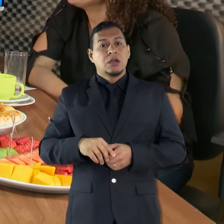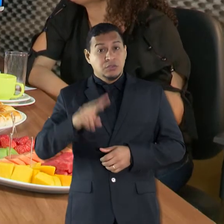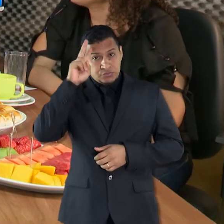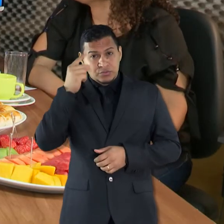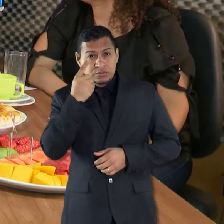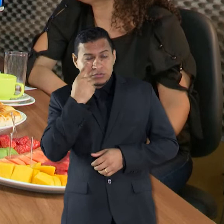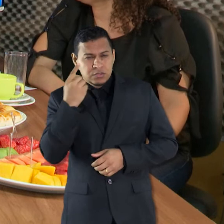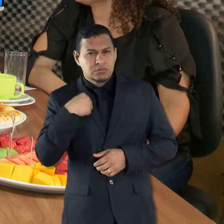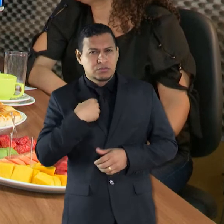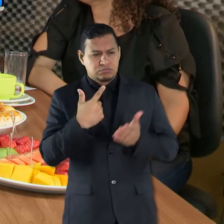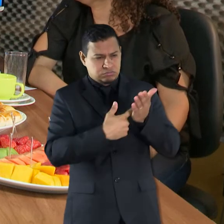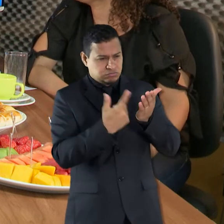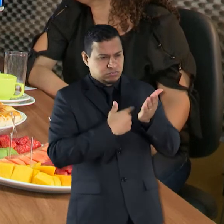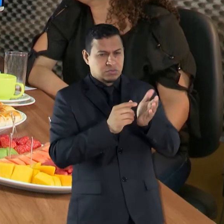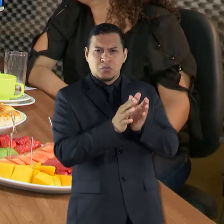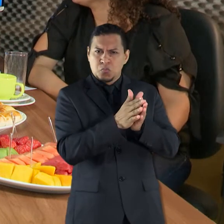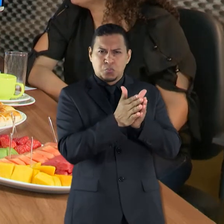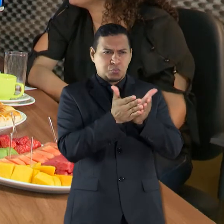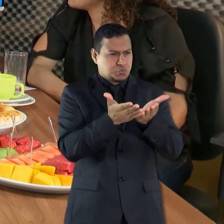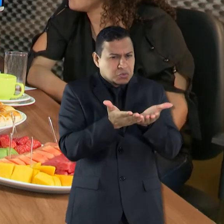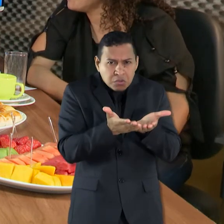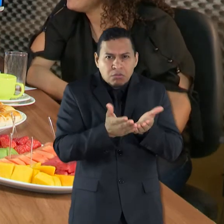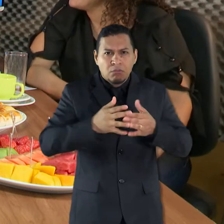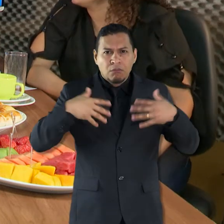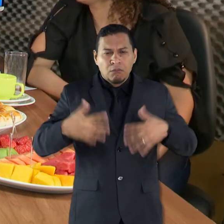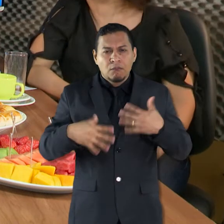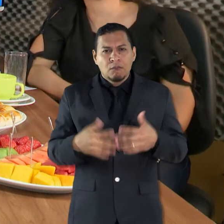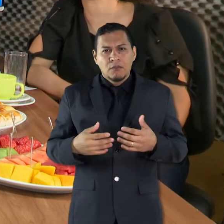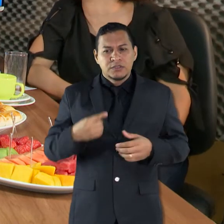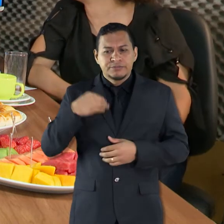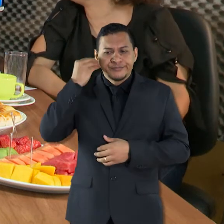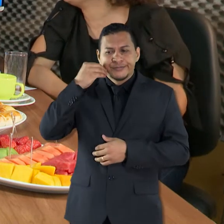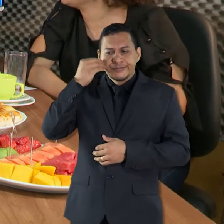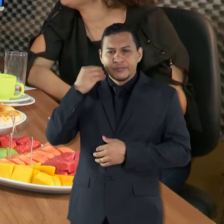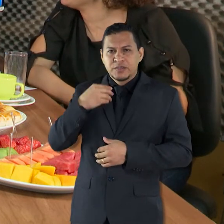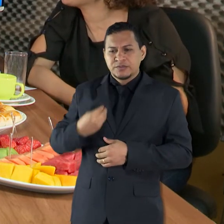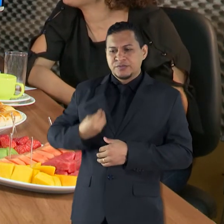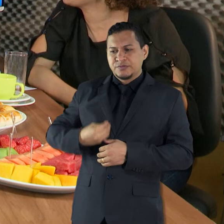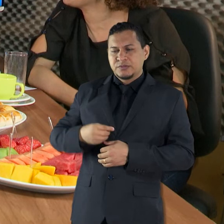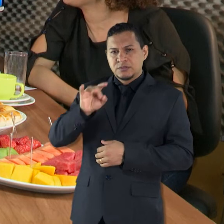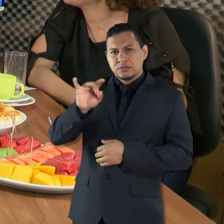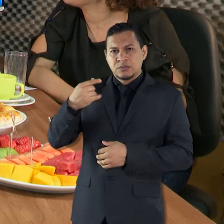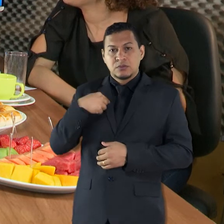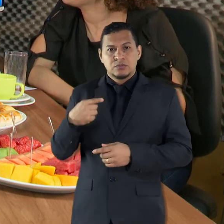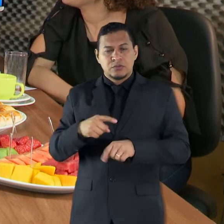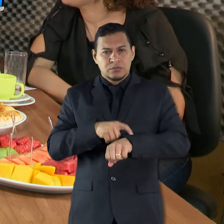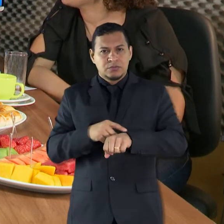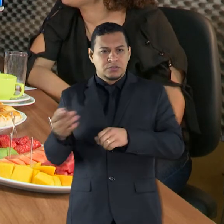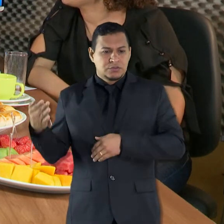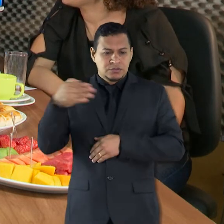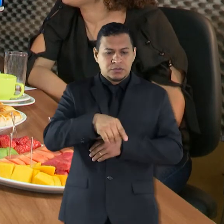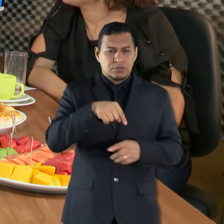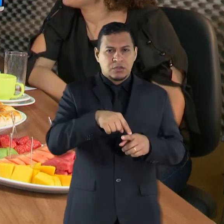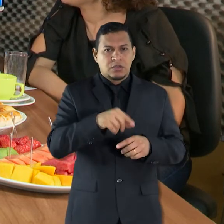história interessante, né? De Daria luta. Um livro assim, Não, muito tranquilo. bom. Teve com uma essas vez, histórias de vida, né, dessas pessoas. Quando eu entrei